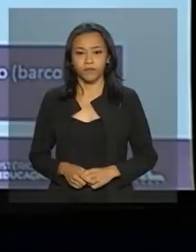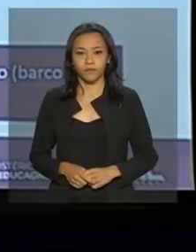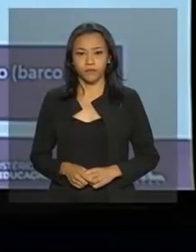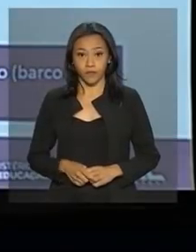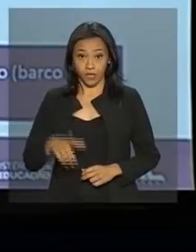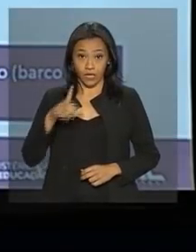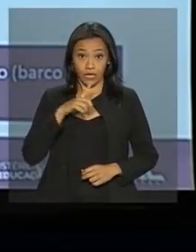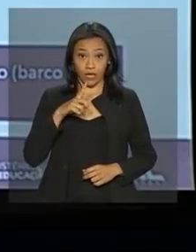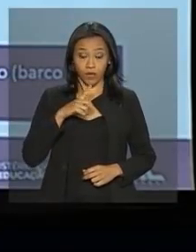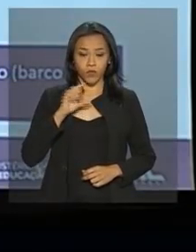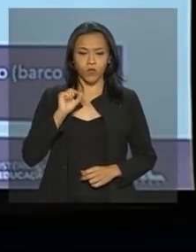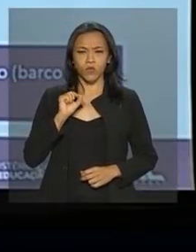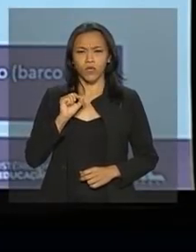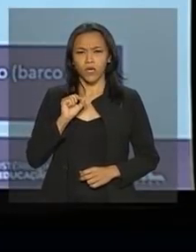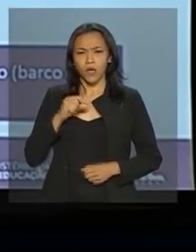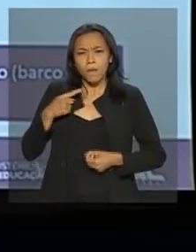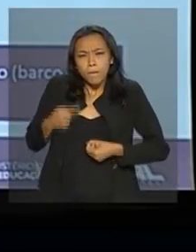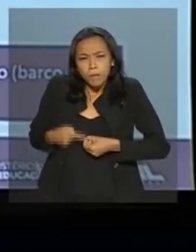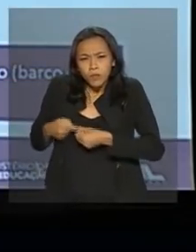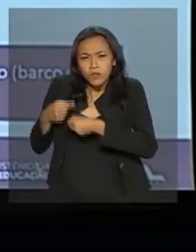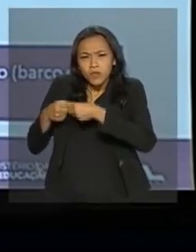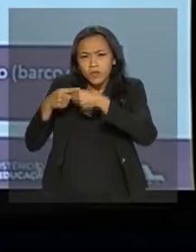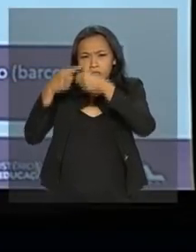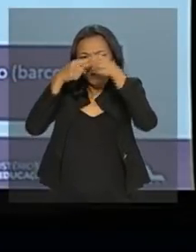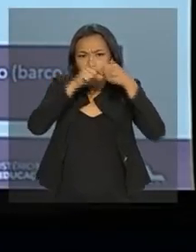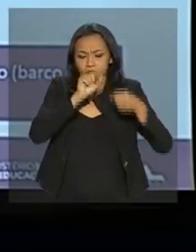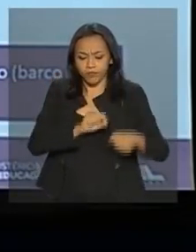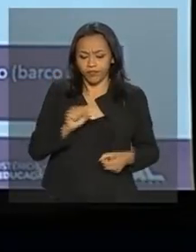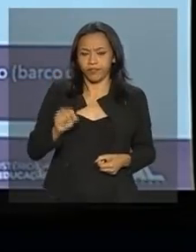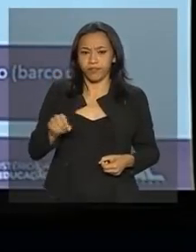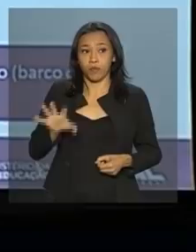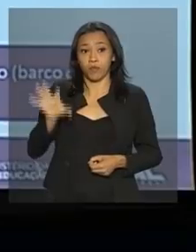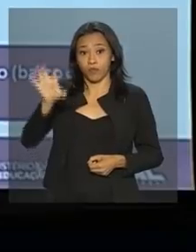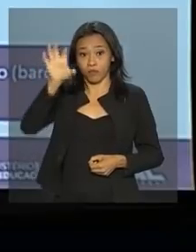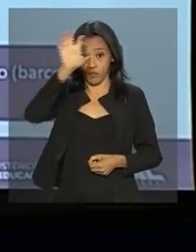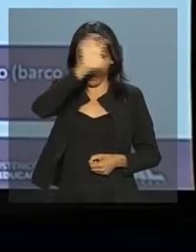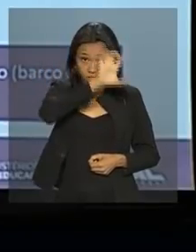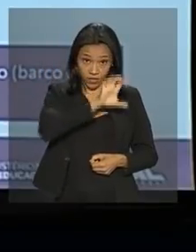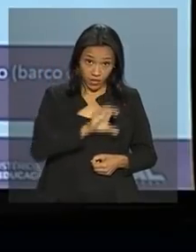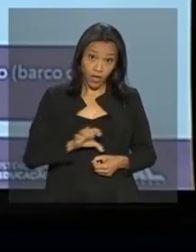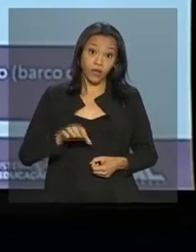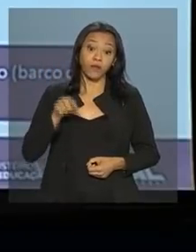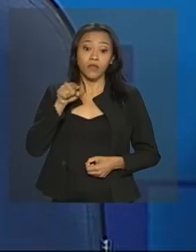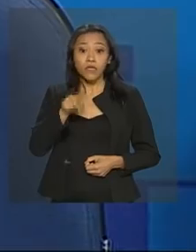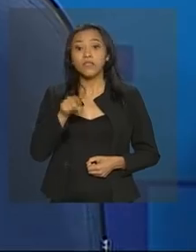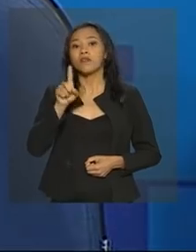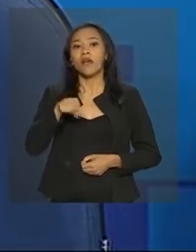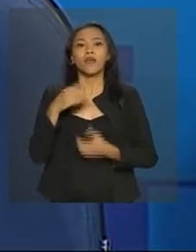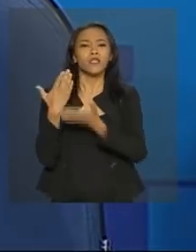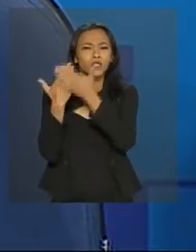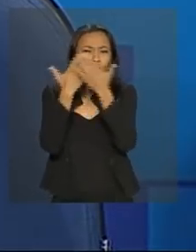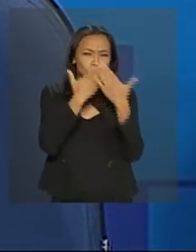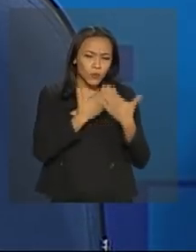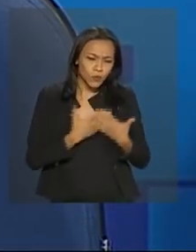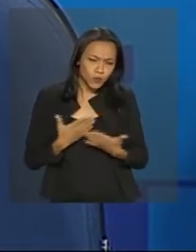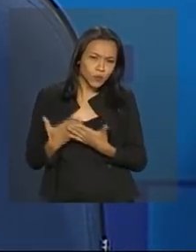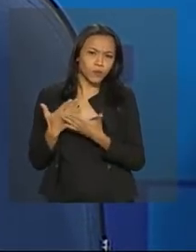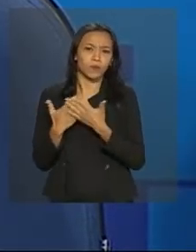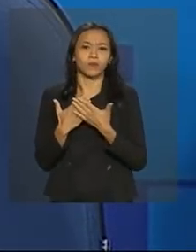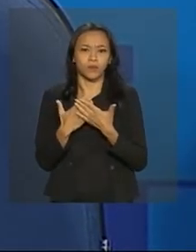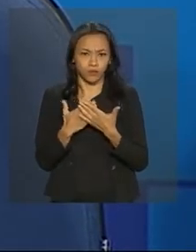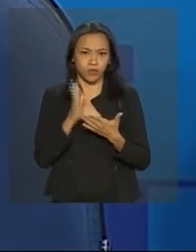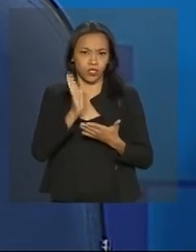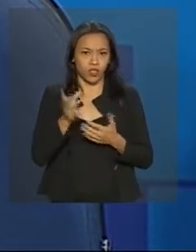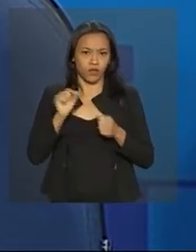do estado isso também é fruto de um amplo estudo desta unidade anterior que eu